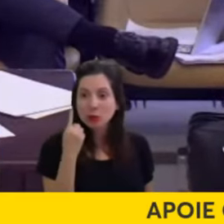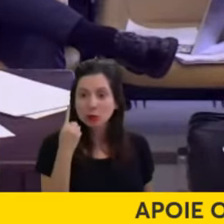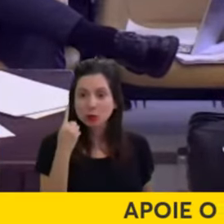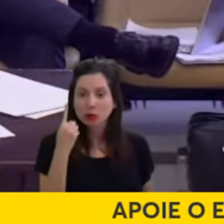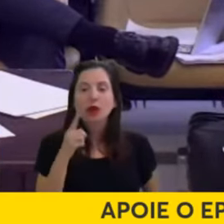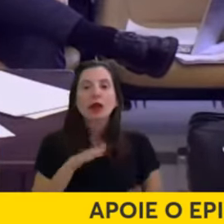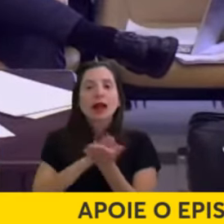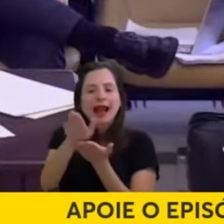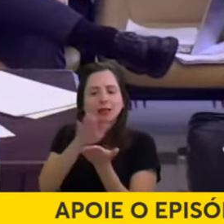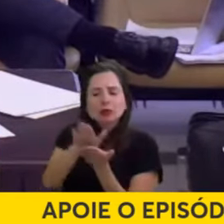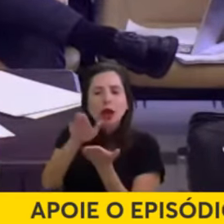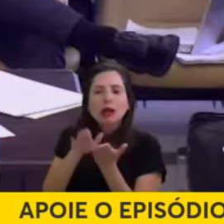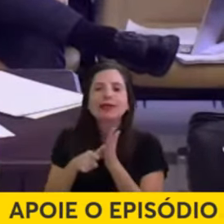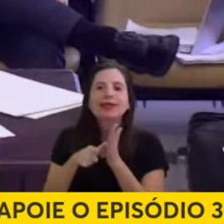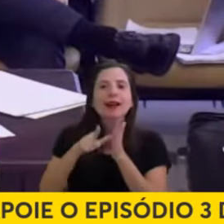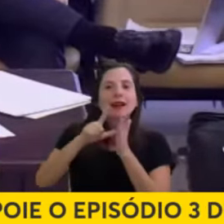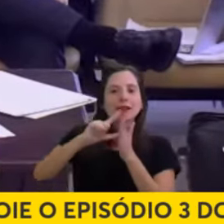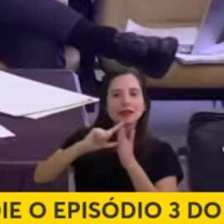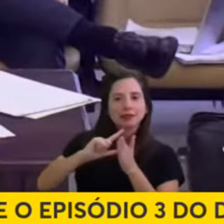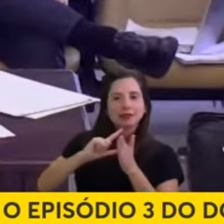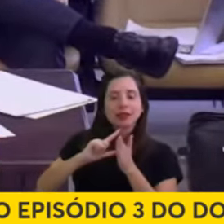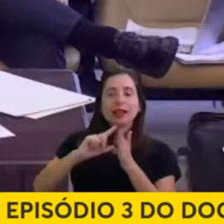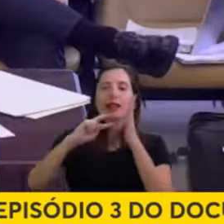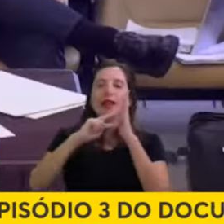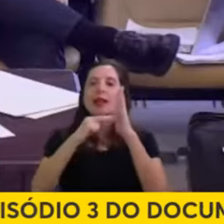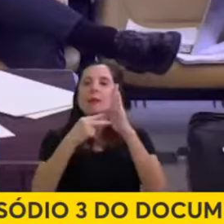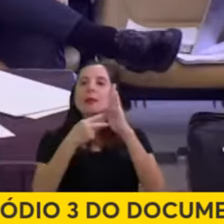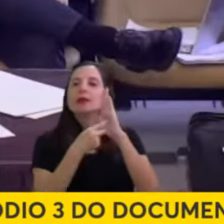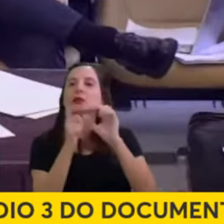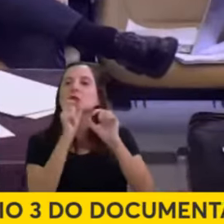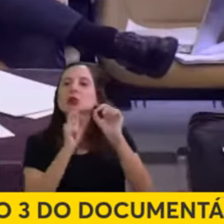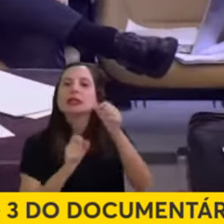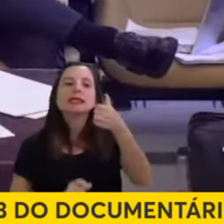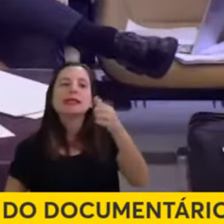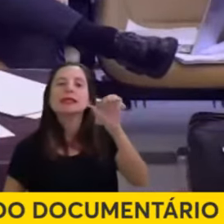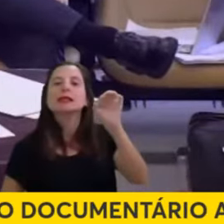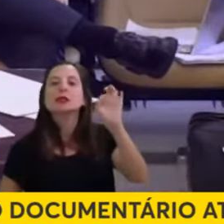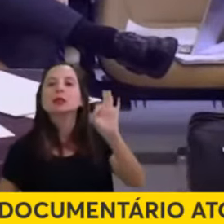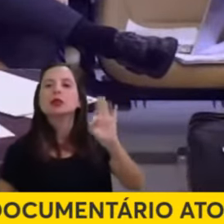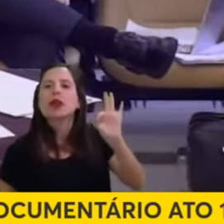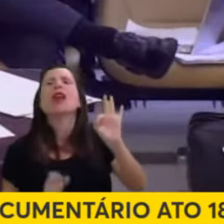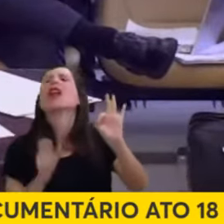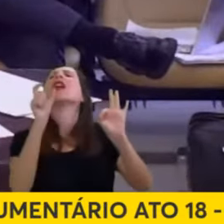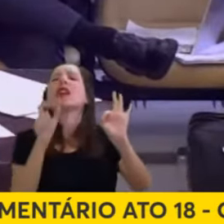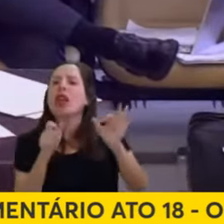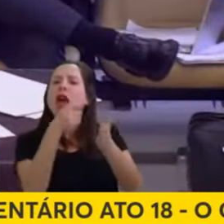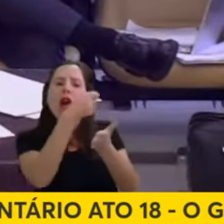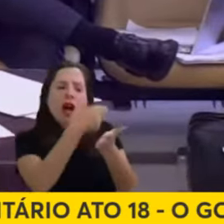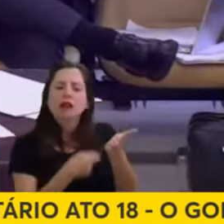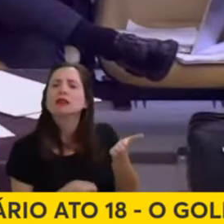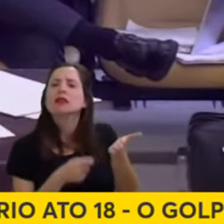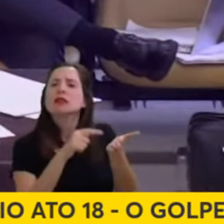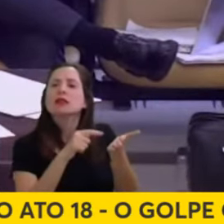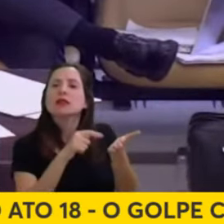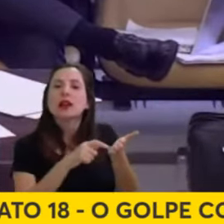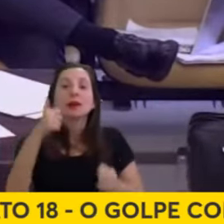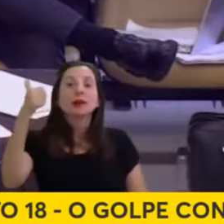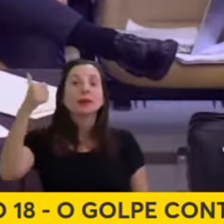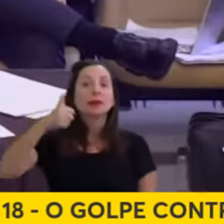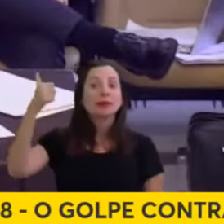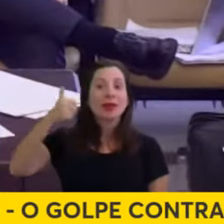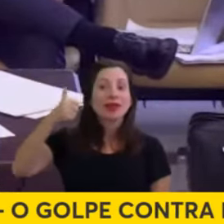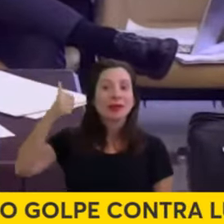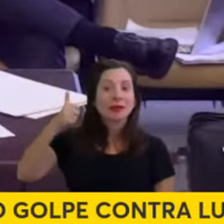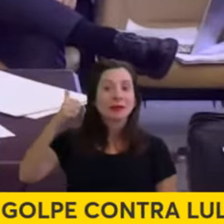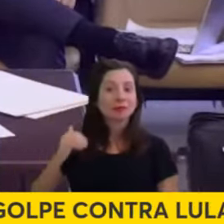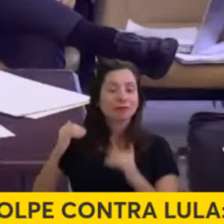pré-campanha isso representa 6% do limite de gastos e quem que assina esse parecer o primeiro suplente Senor